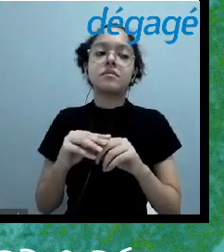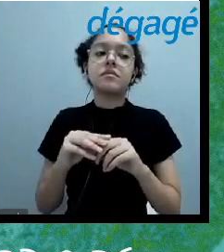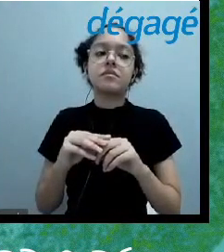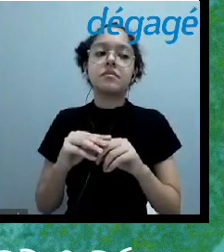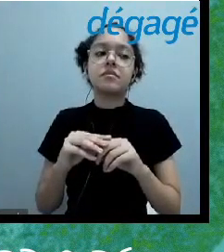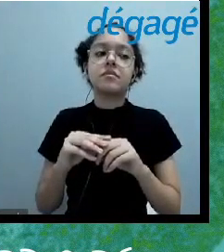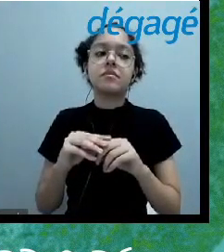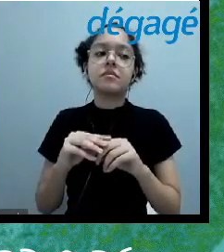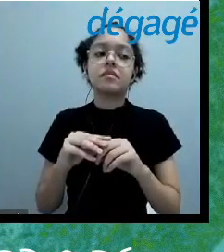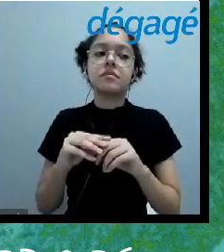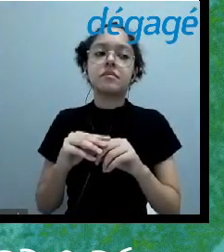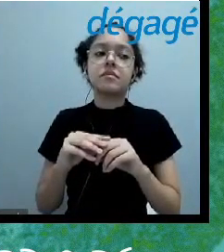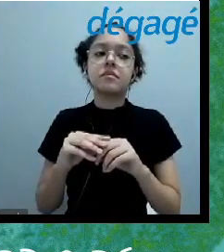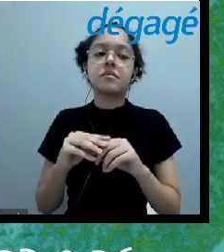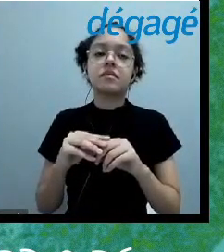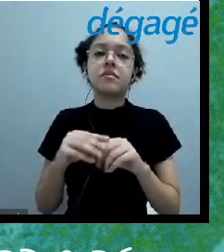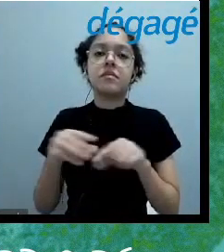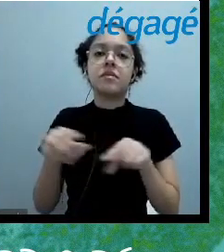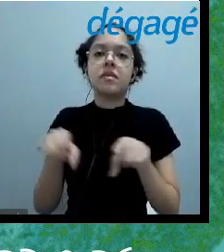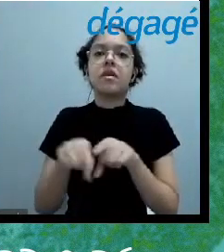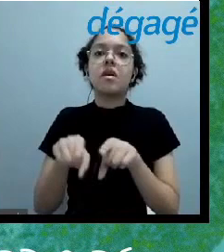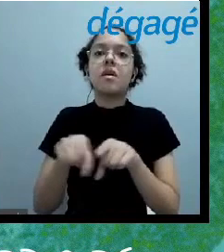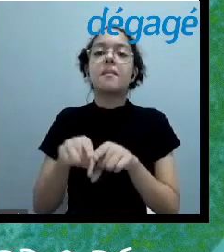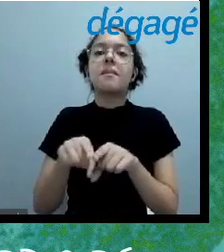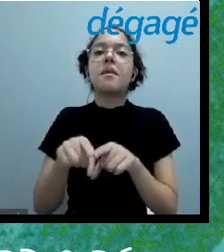chama a atenção